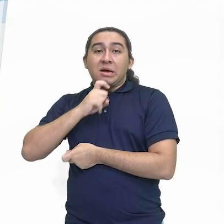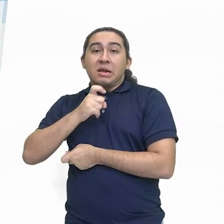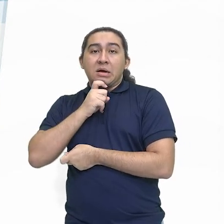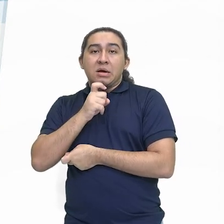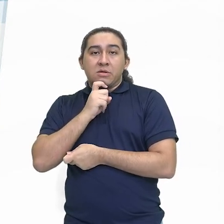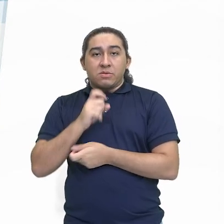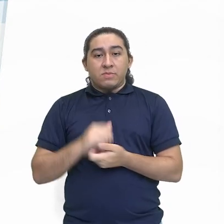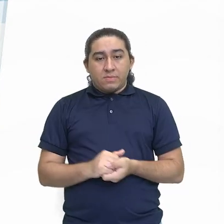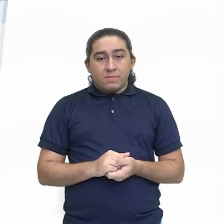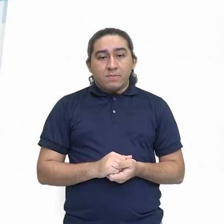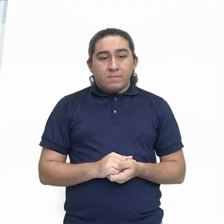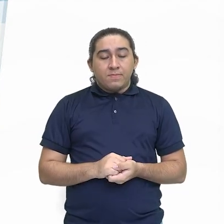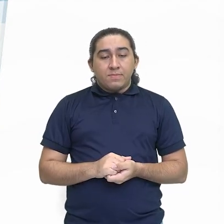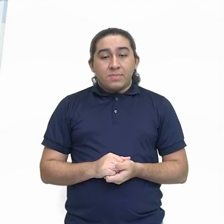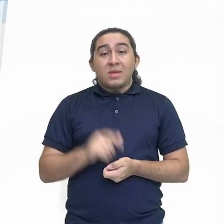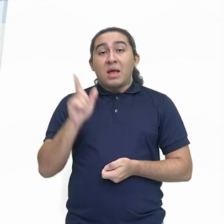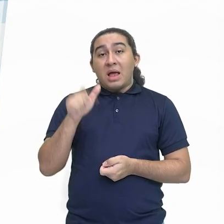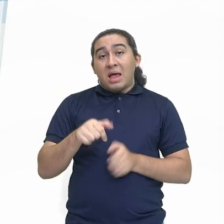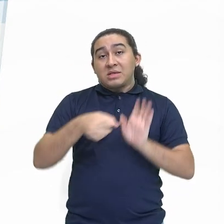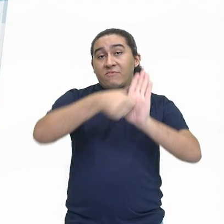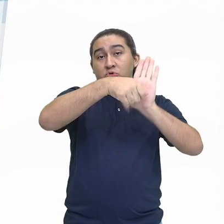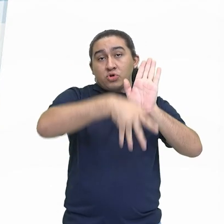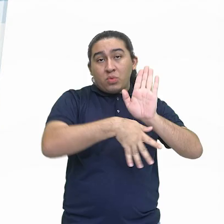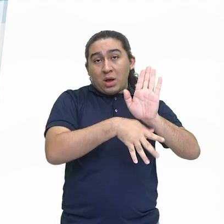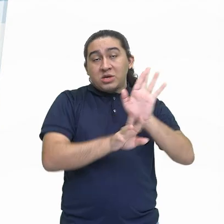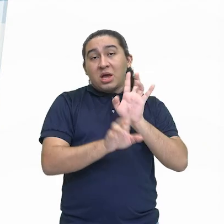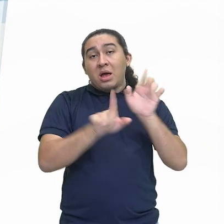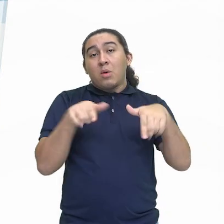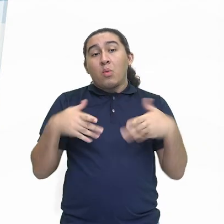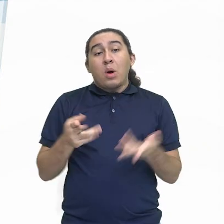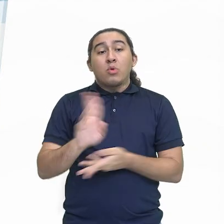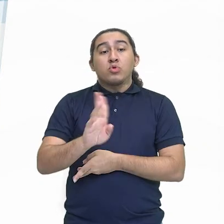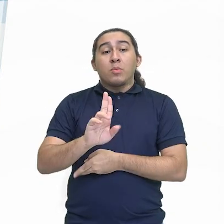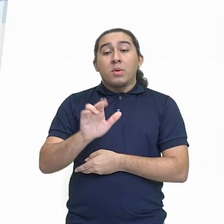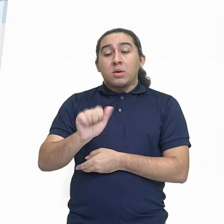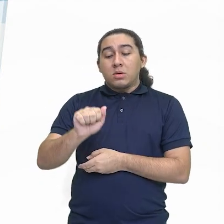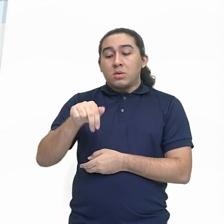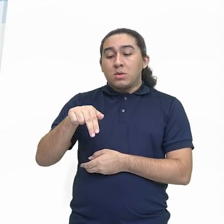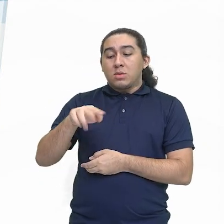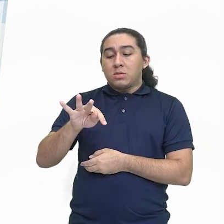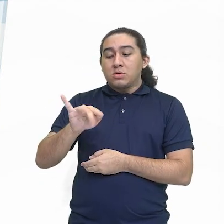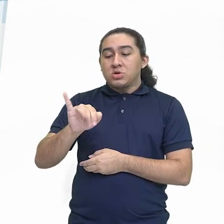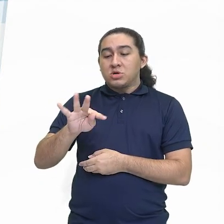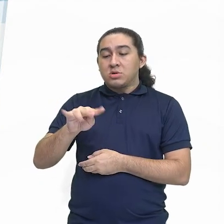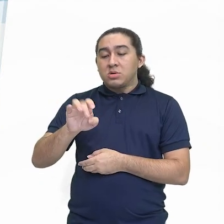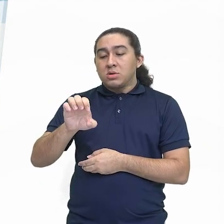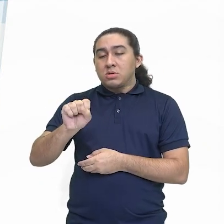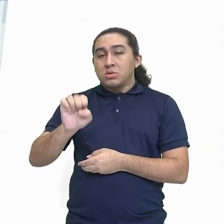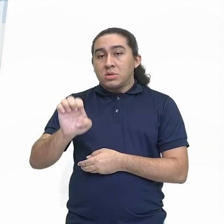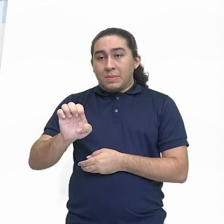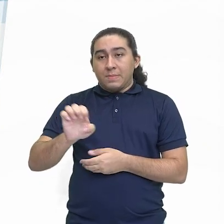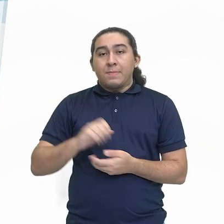linguagem responsável por esta contradição é a antítese.